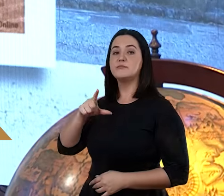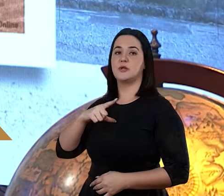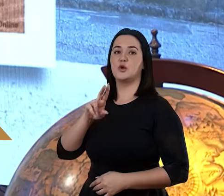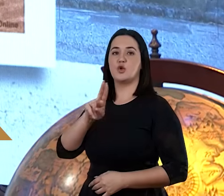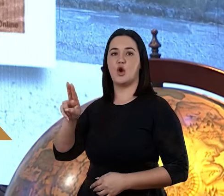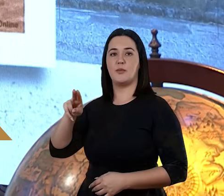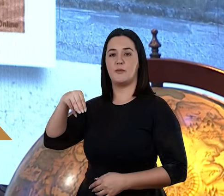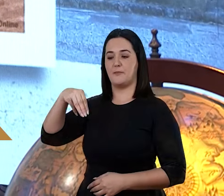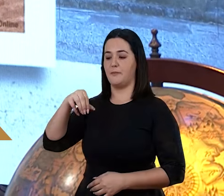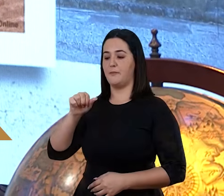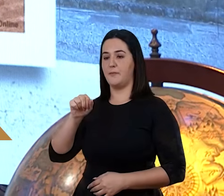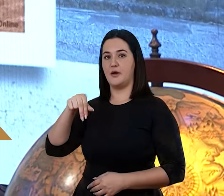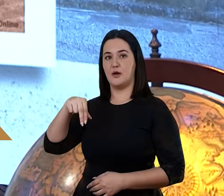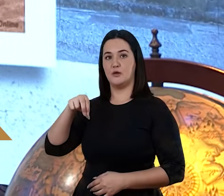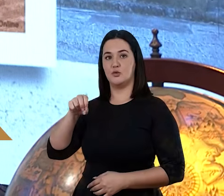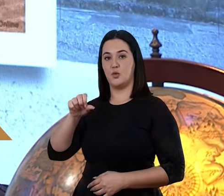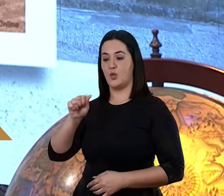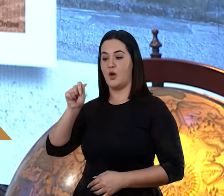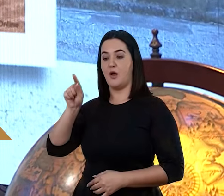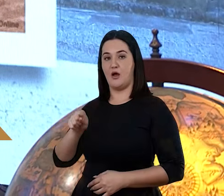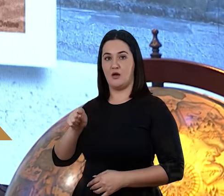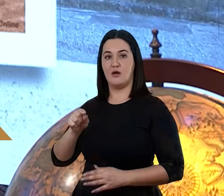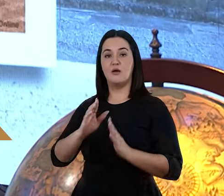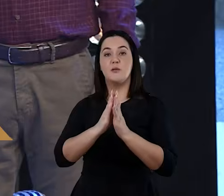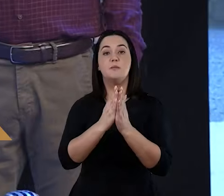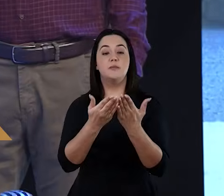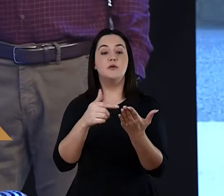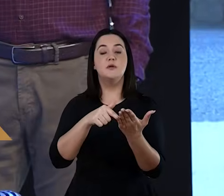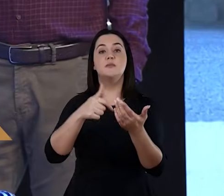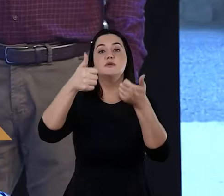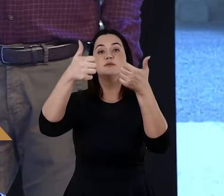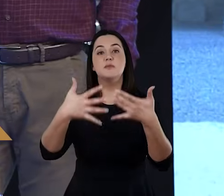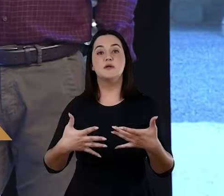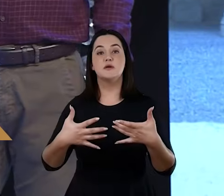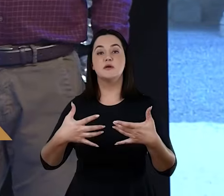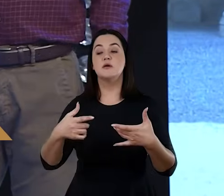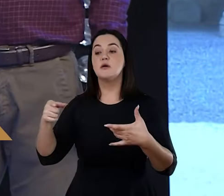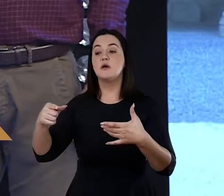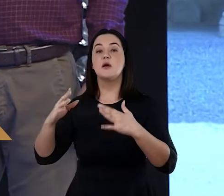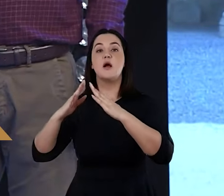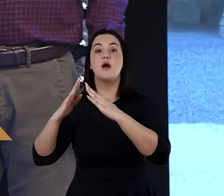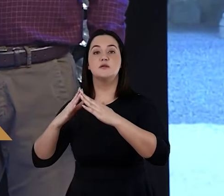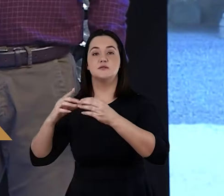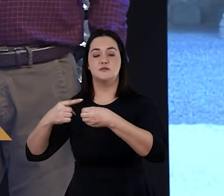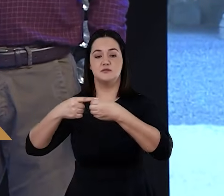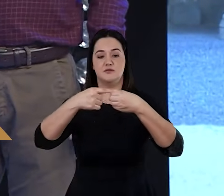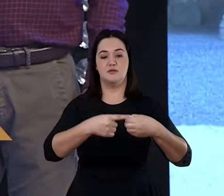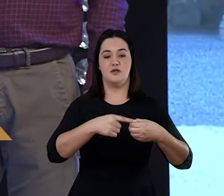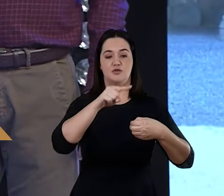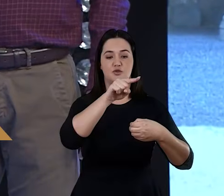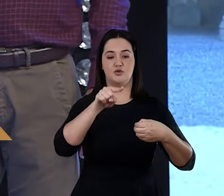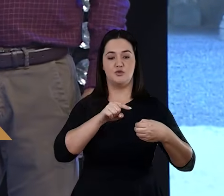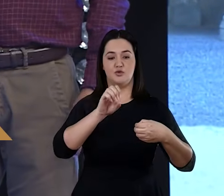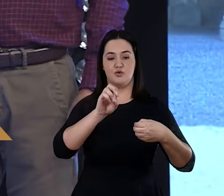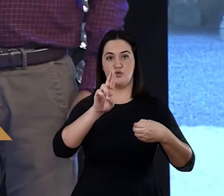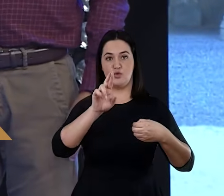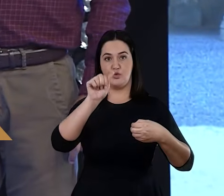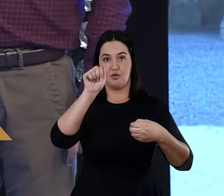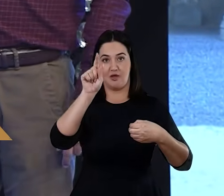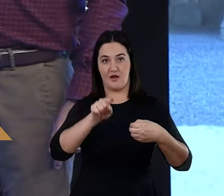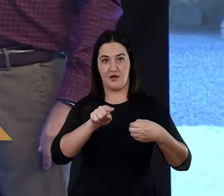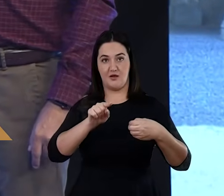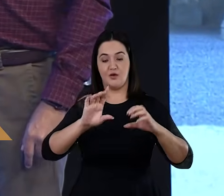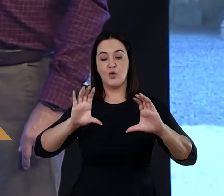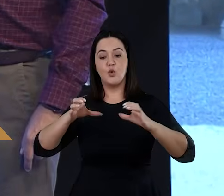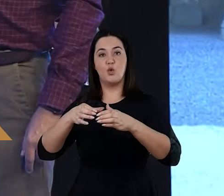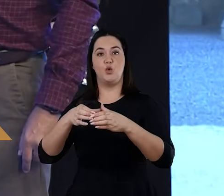nome mencionado, é Manoá. E diz a Bíblia Sagrada que ele morava na cidade de Zorá, pertencente à